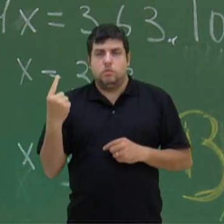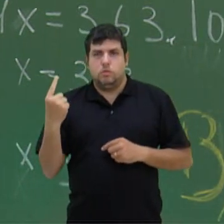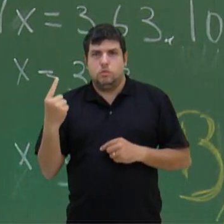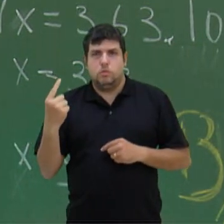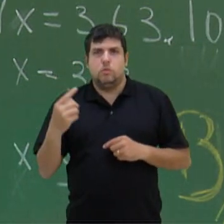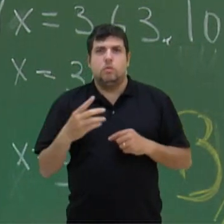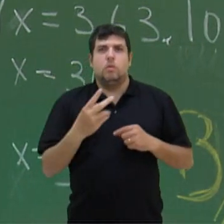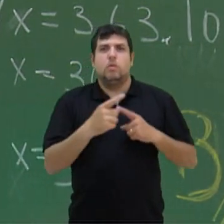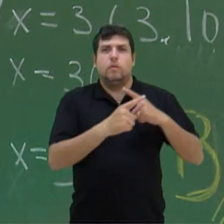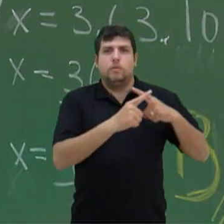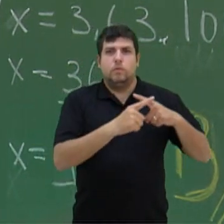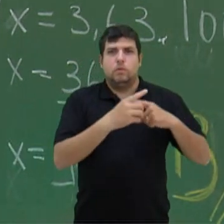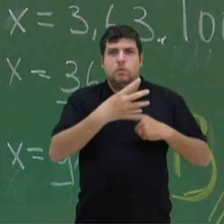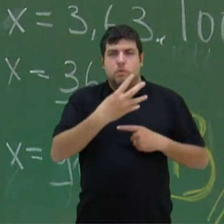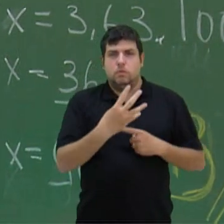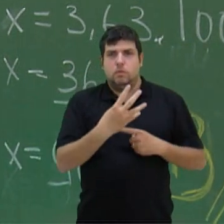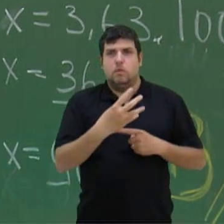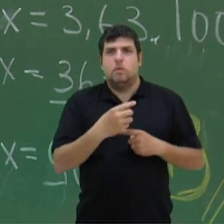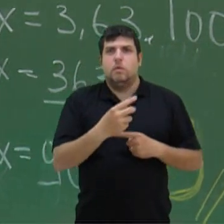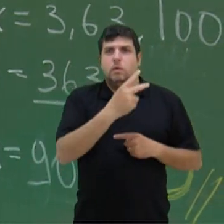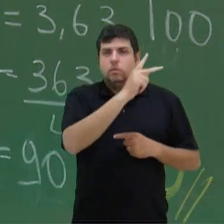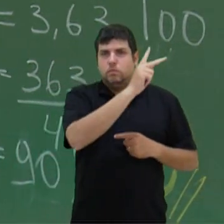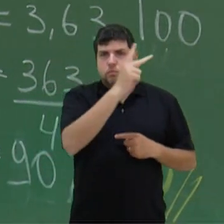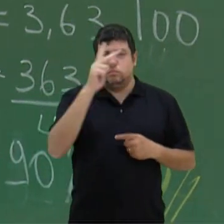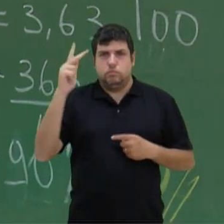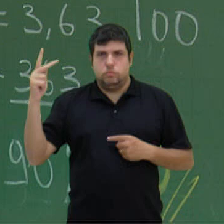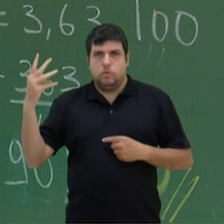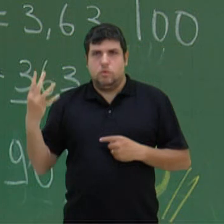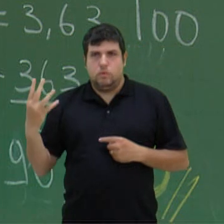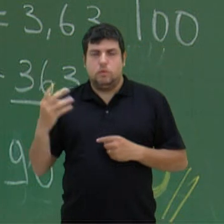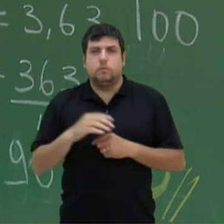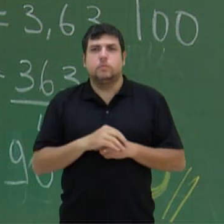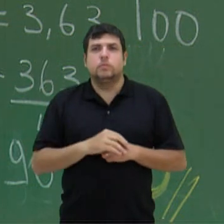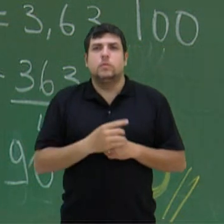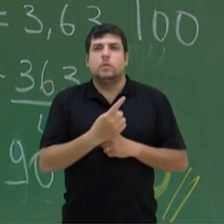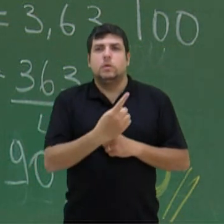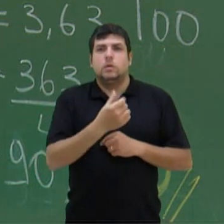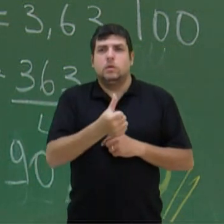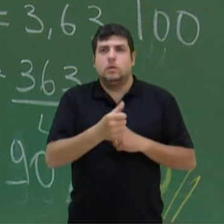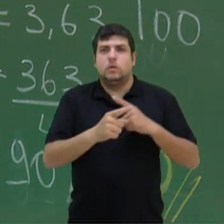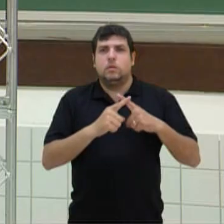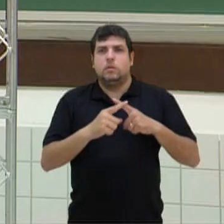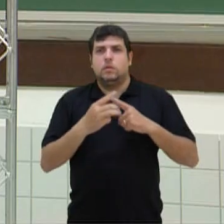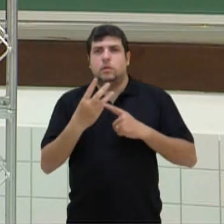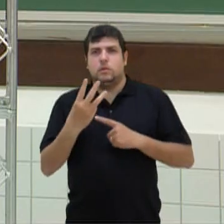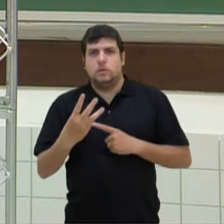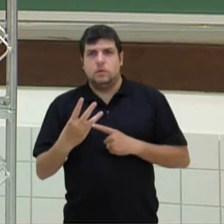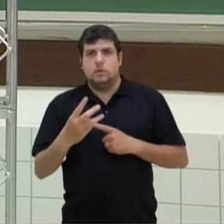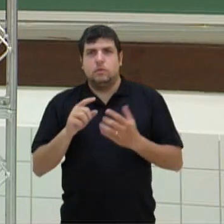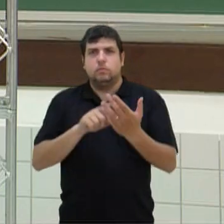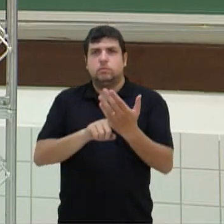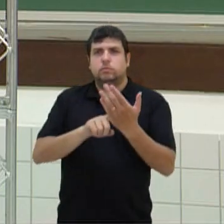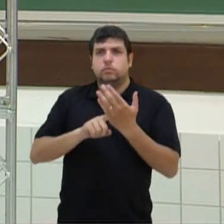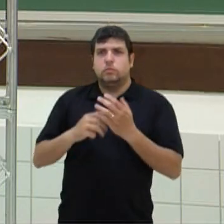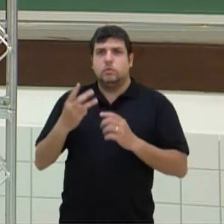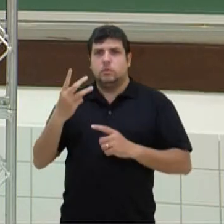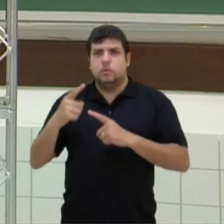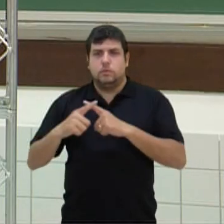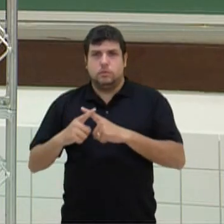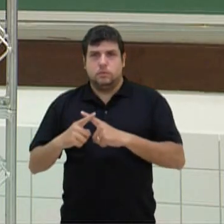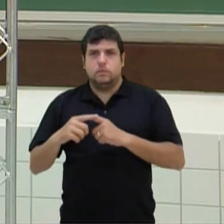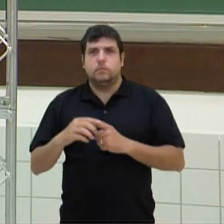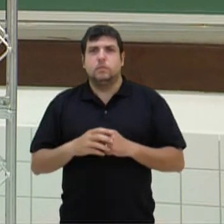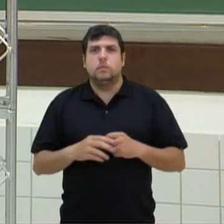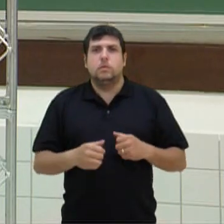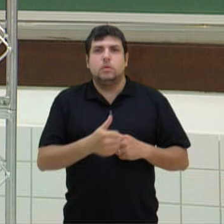vezes 4, porque aparece 4 vezes, e o oxigênio 16 vezes 3, porque aparece 3 vezes nessa fórmula. Tá? Então, 14